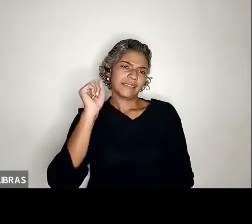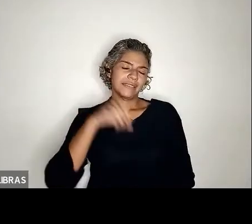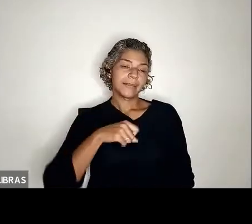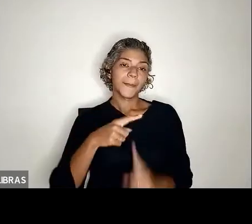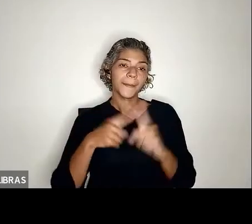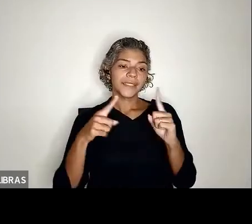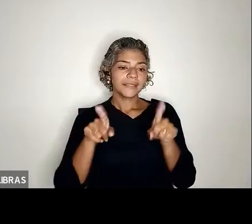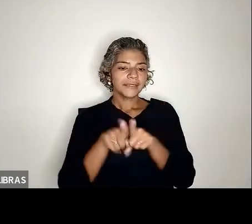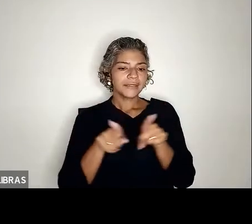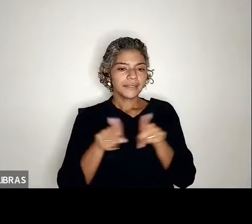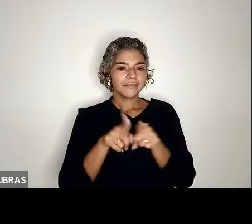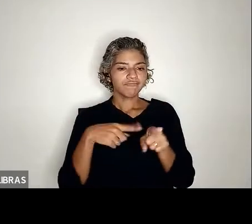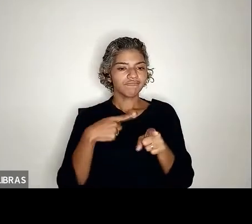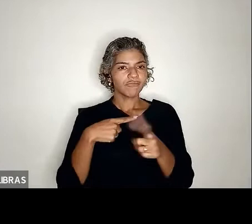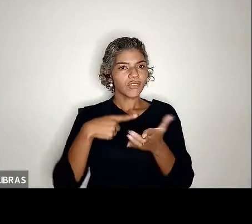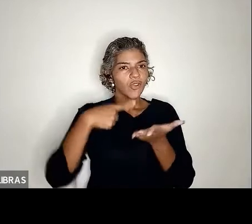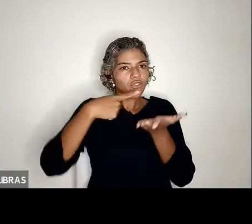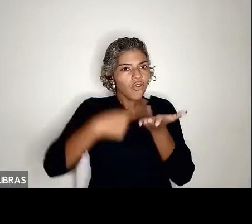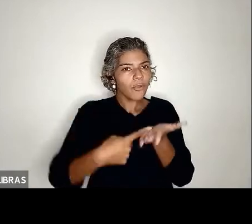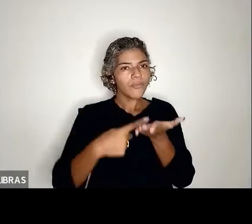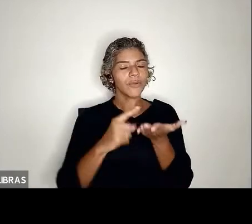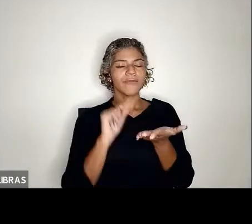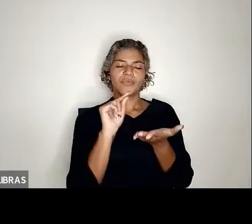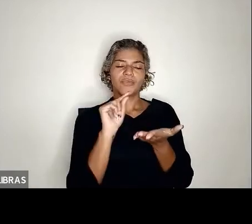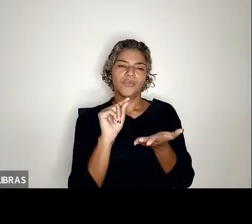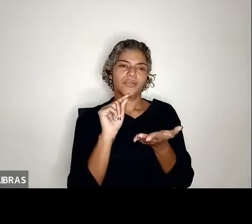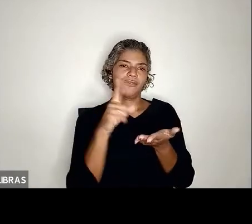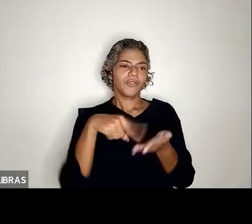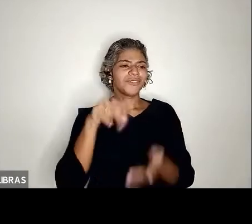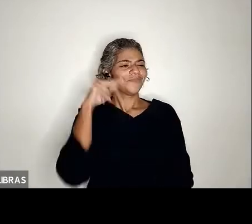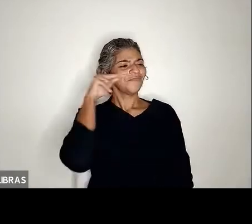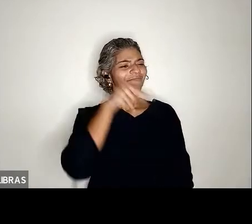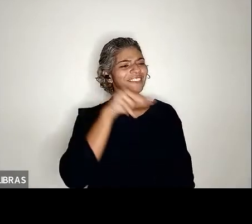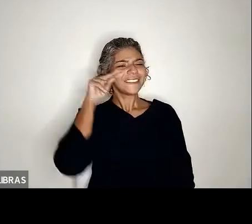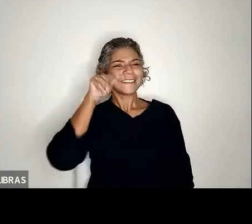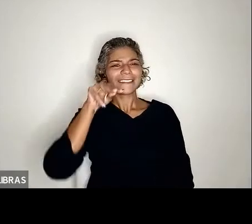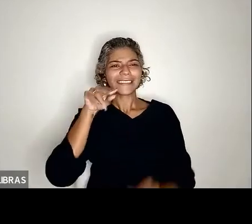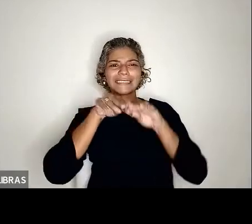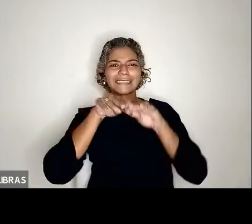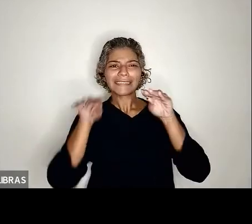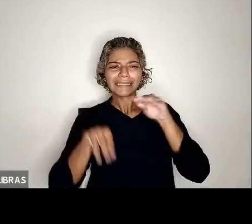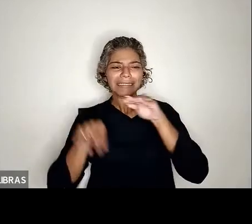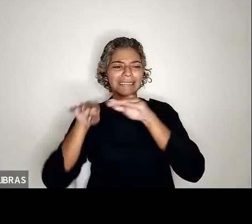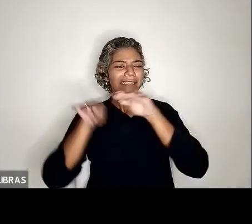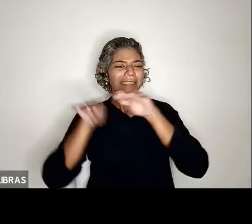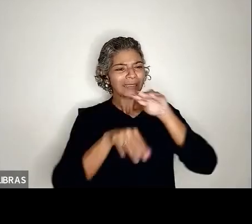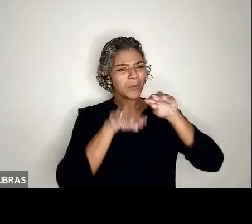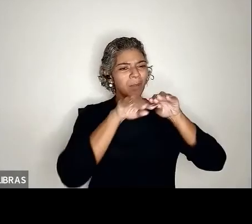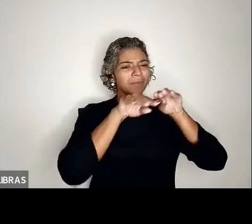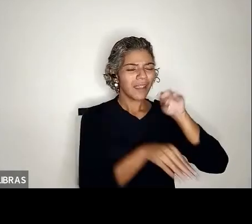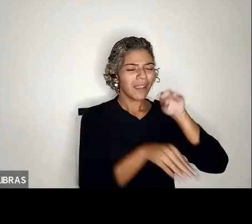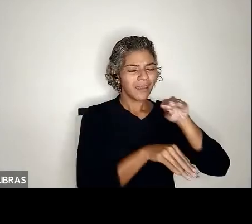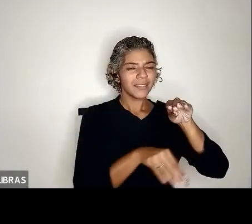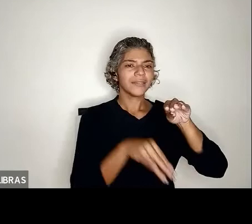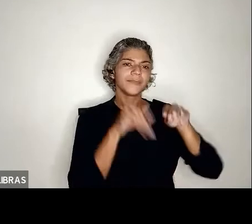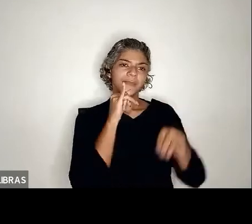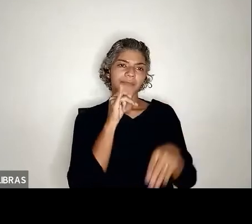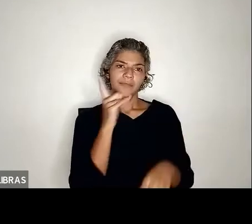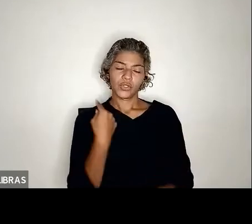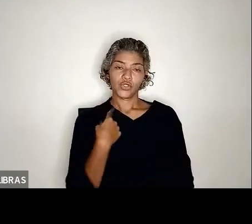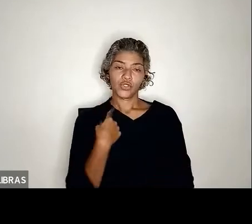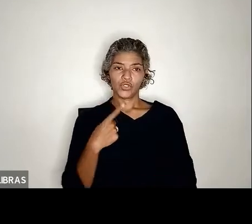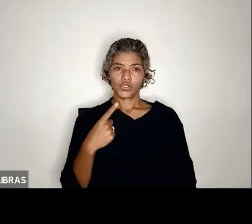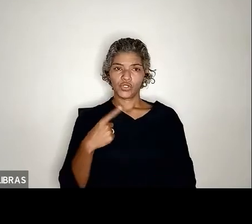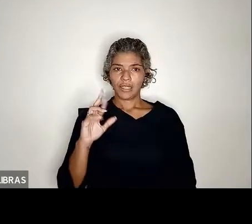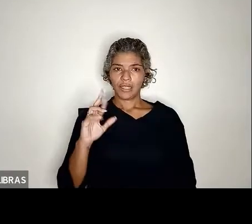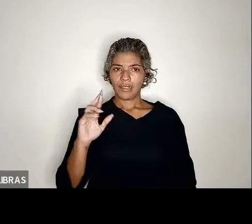pensando nessas desigualdades, afirmando compromissos da rede, que hoje estão consolidados,